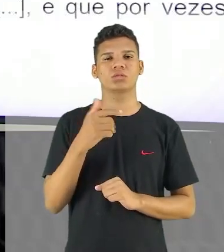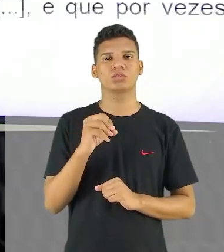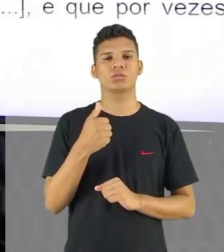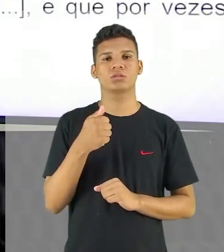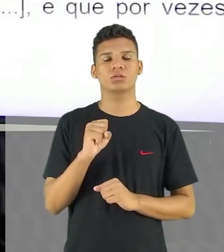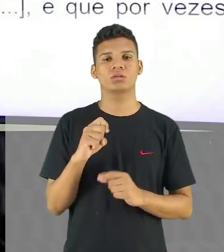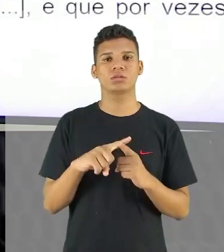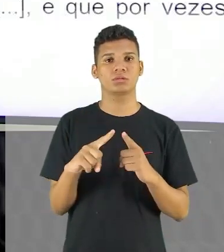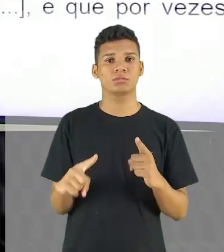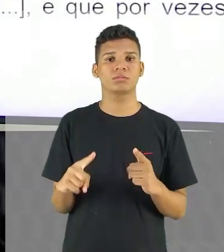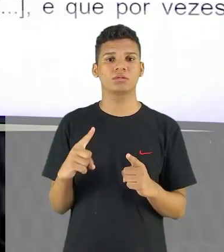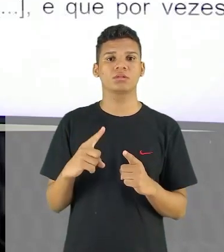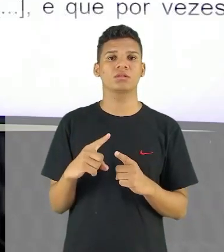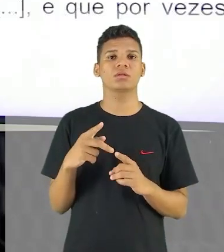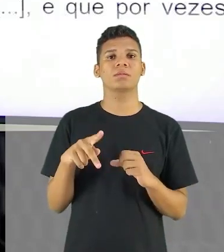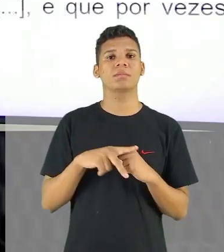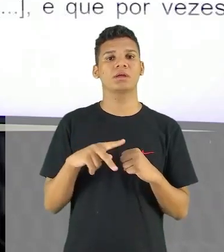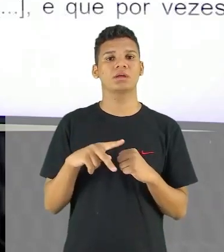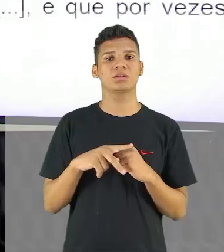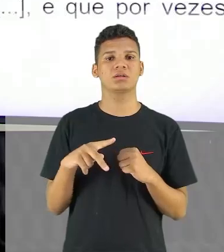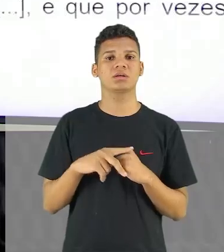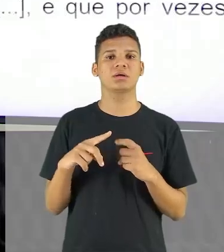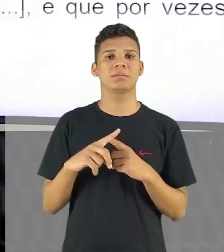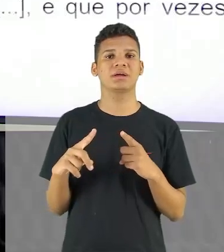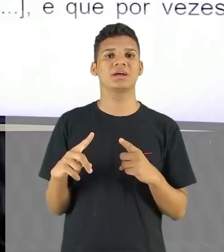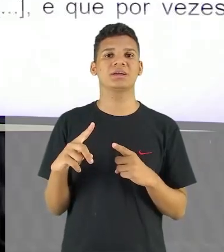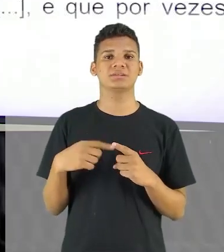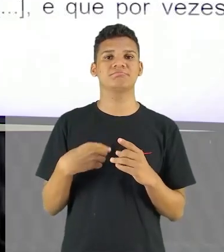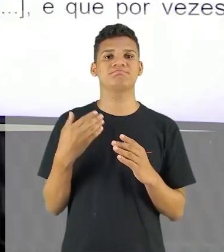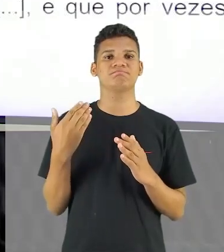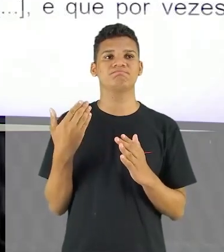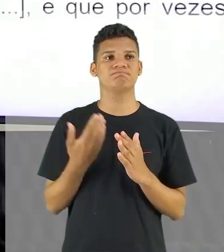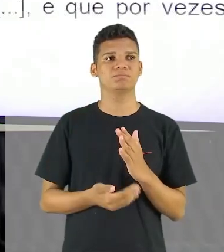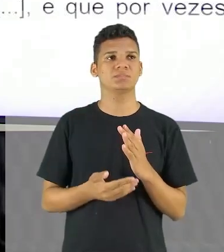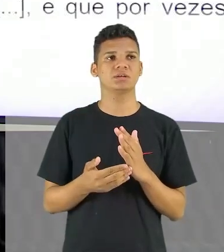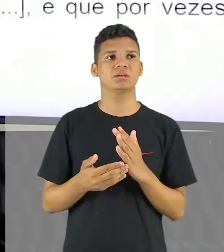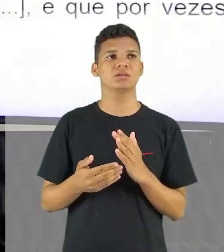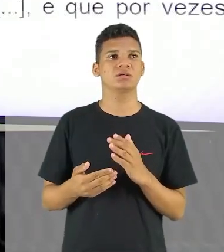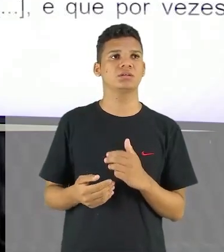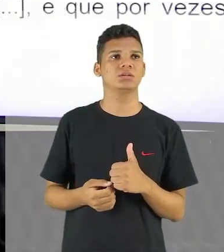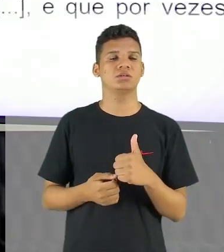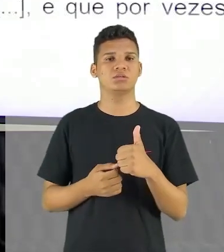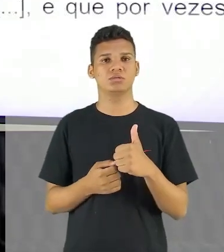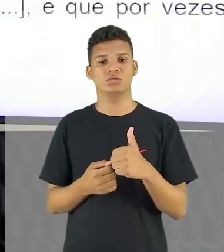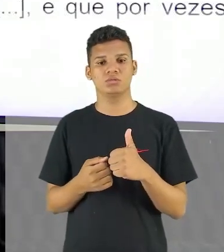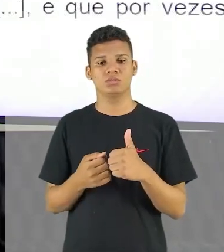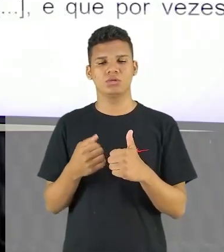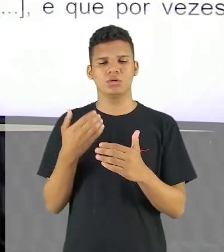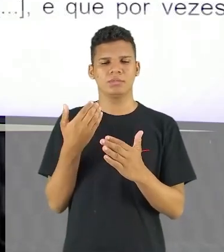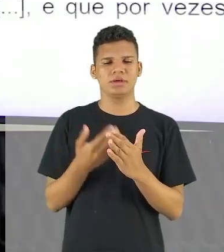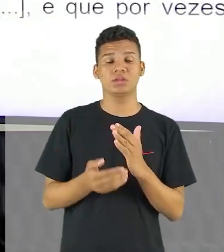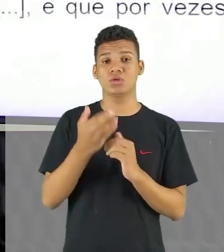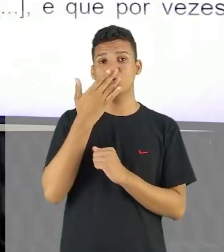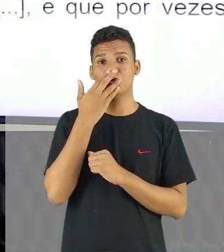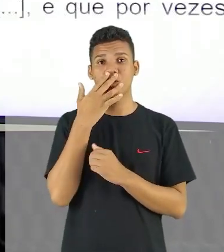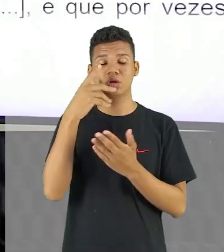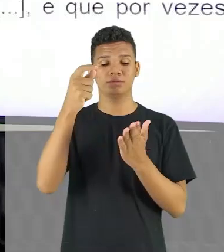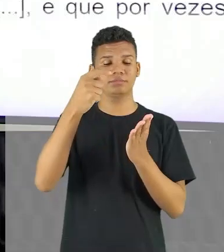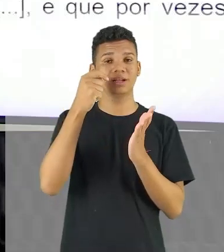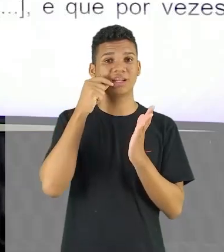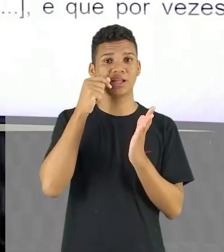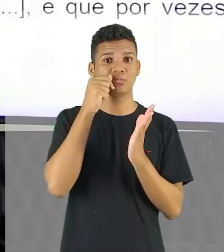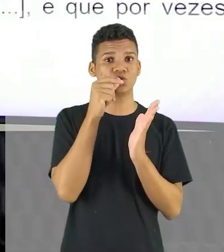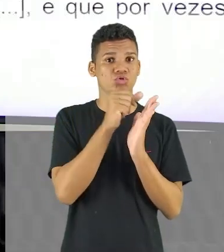Ultimamente, sem saber como, Pedro havia perdido um a um os seus lápis de cor, só lhe restando